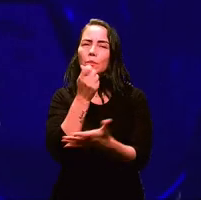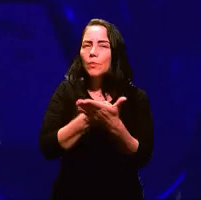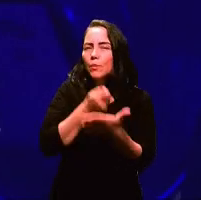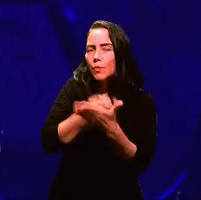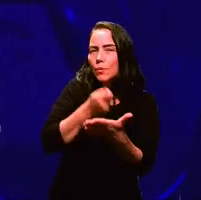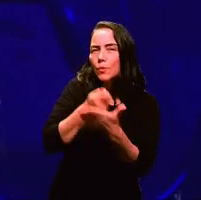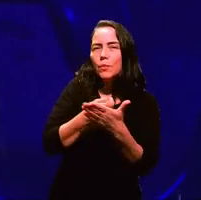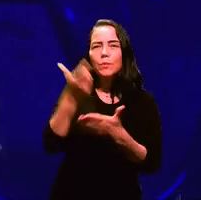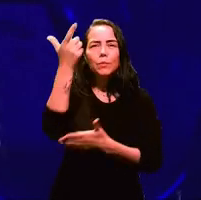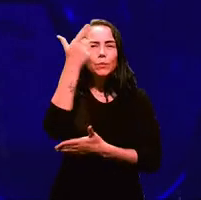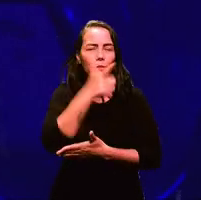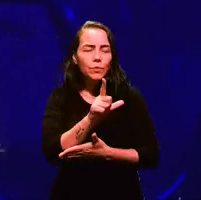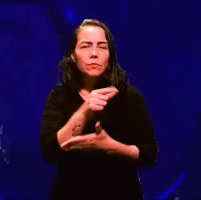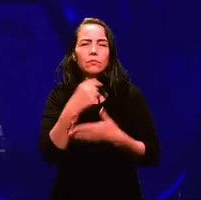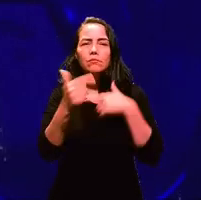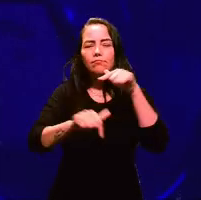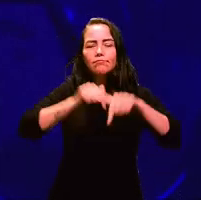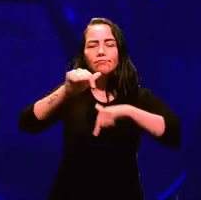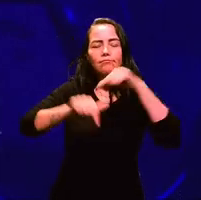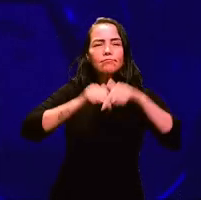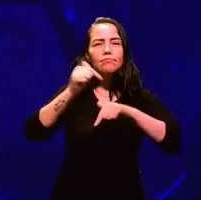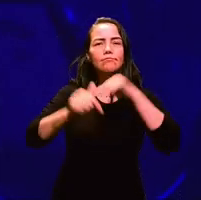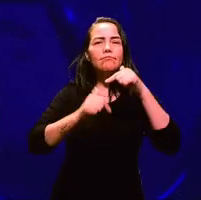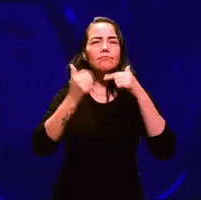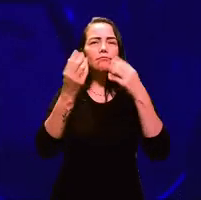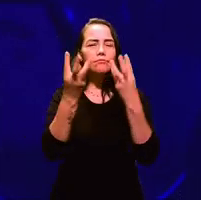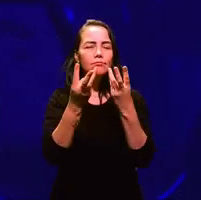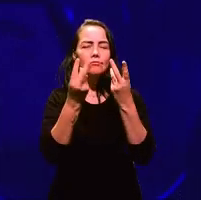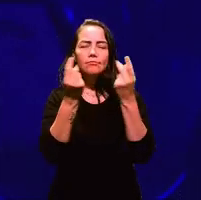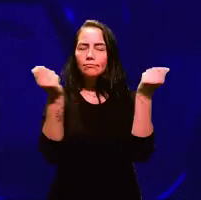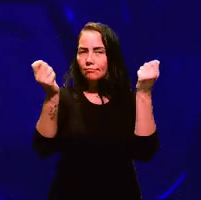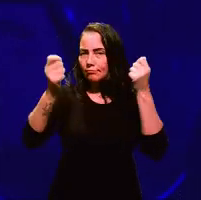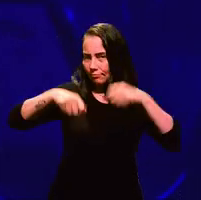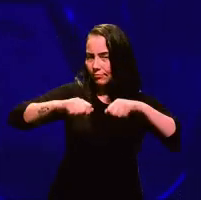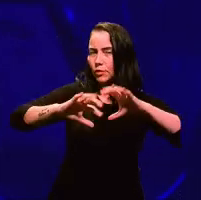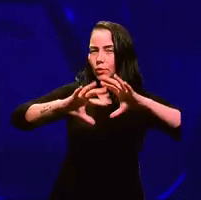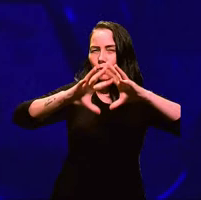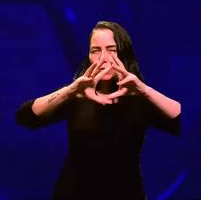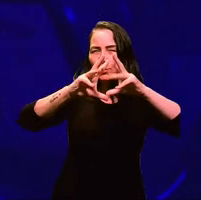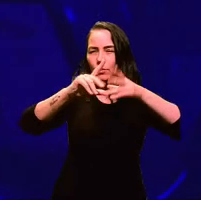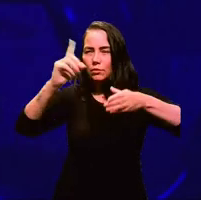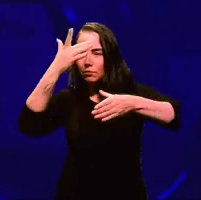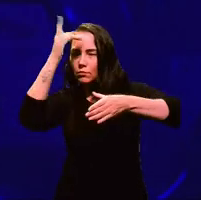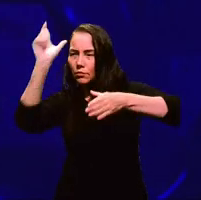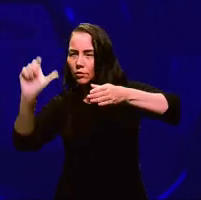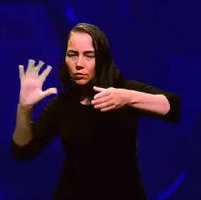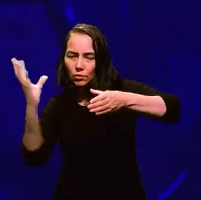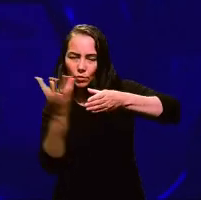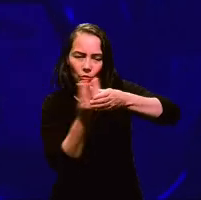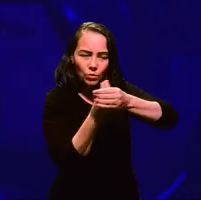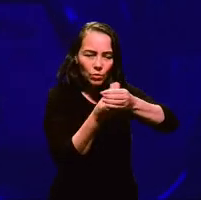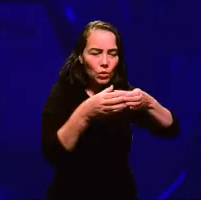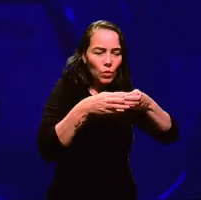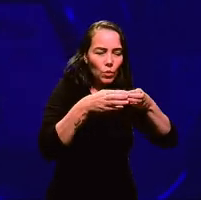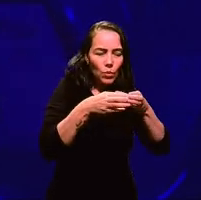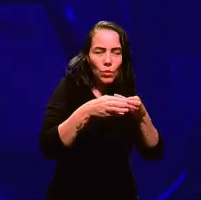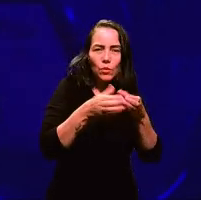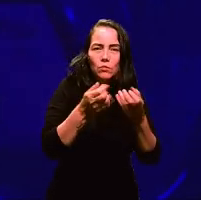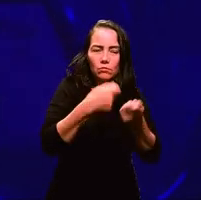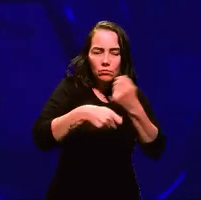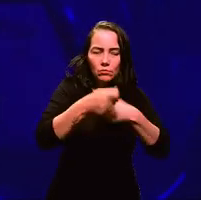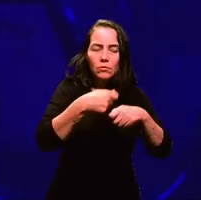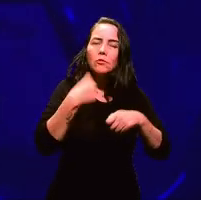e com o trabalho harmonioso e efetivo de todos os integrantes do Conselho Deliberativo, entendemos que estamos no